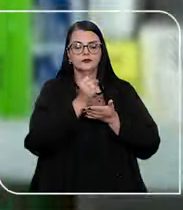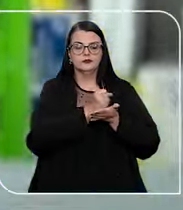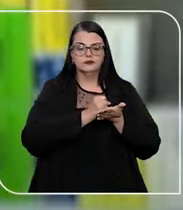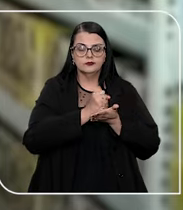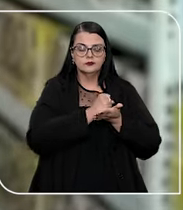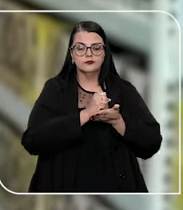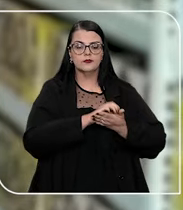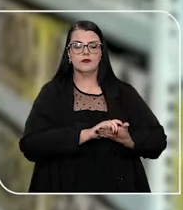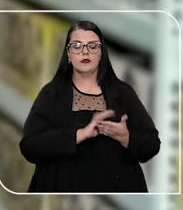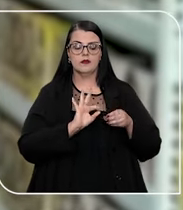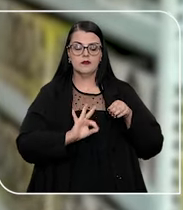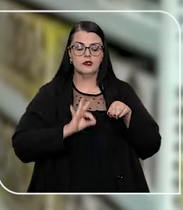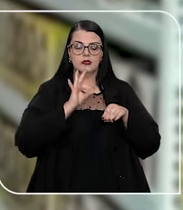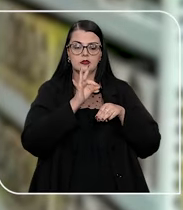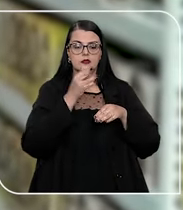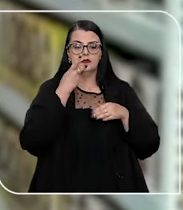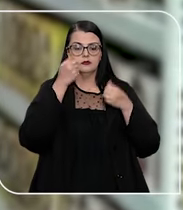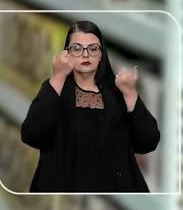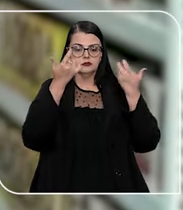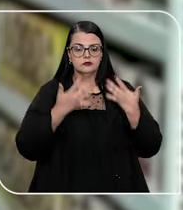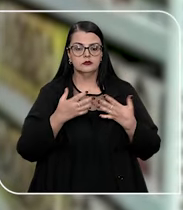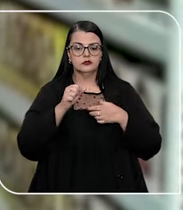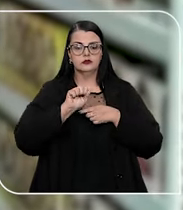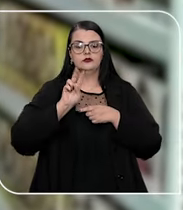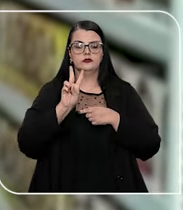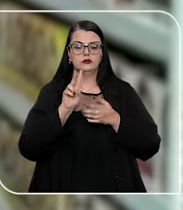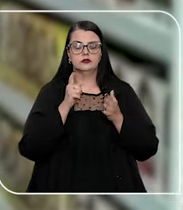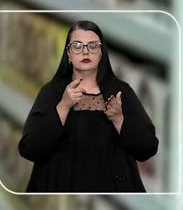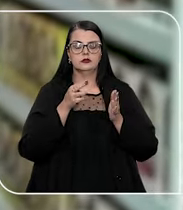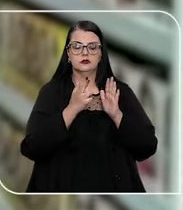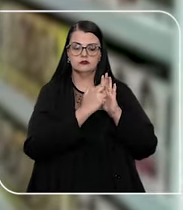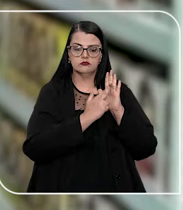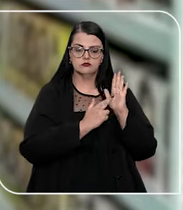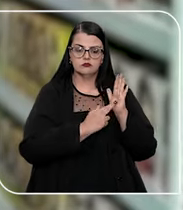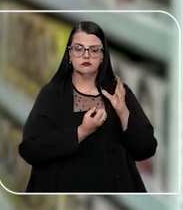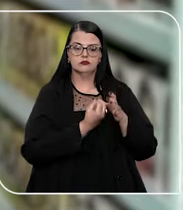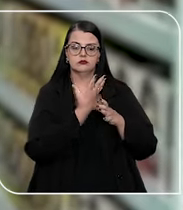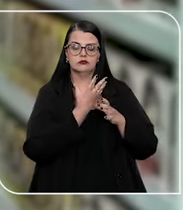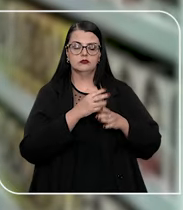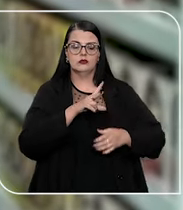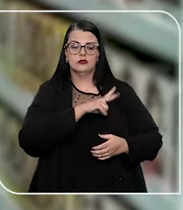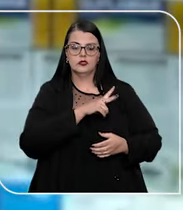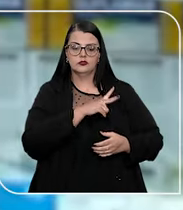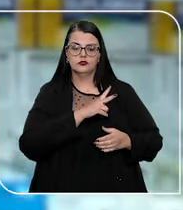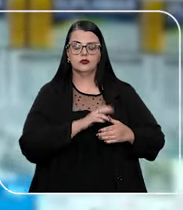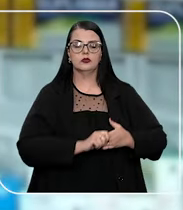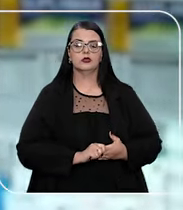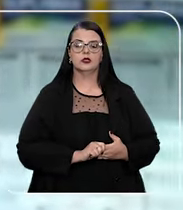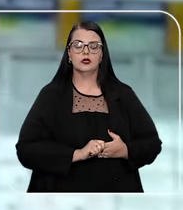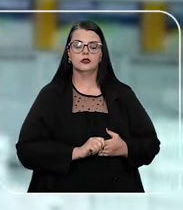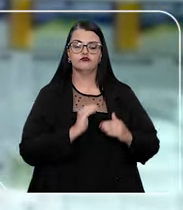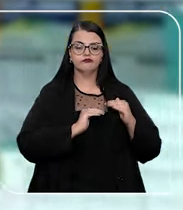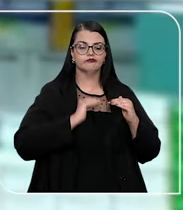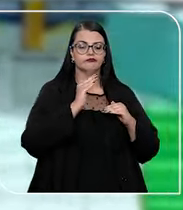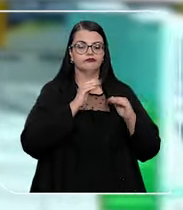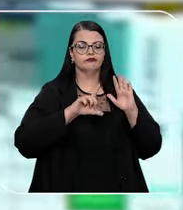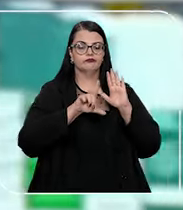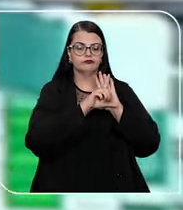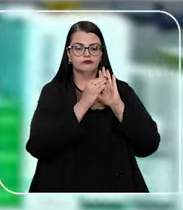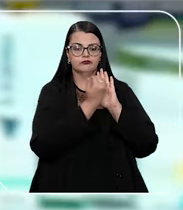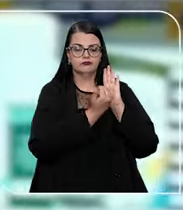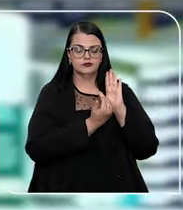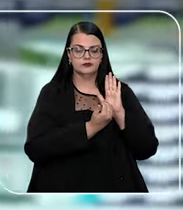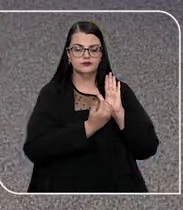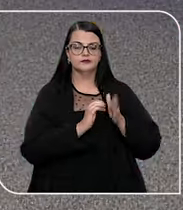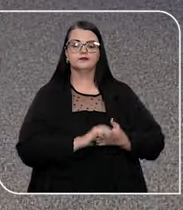remédios de acordo com a ministra ao editar a resolução a Anvisa criou obrigações para os particulares extrapolando a atribuição